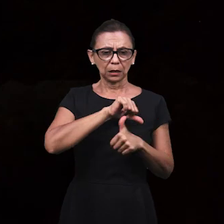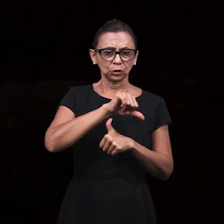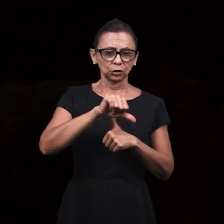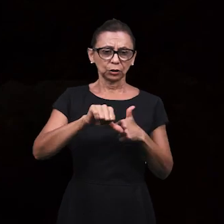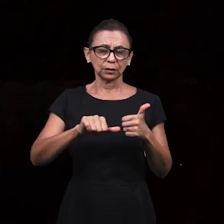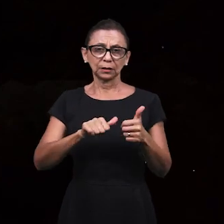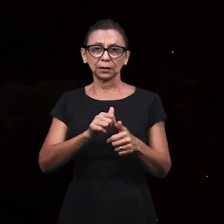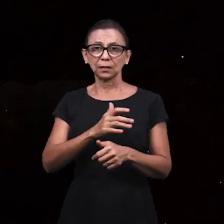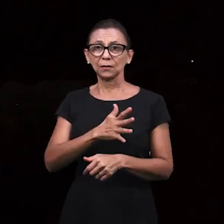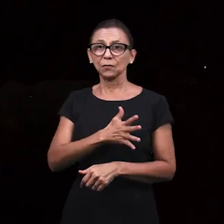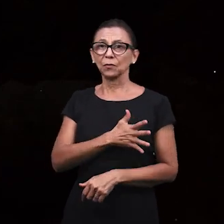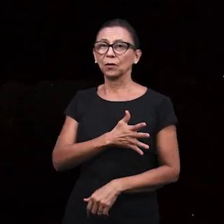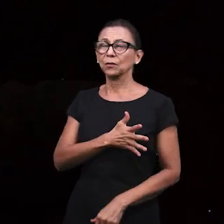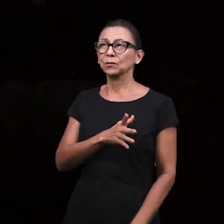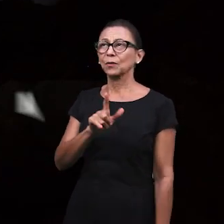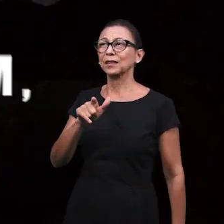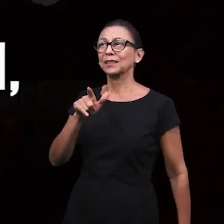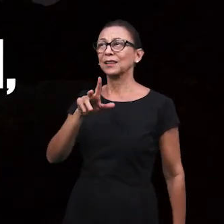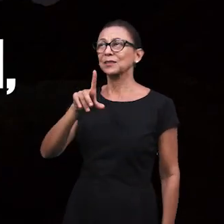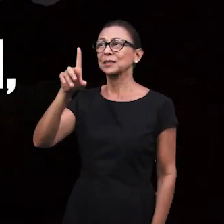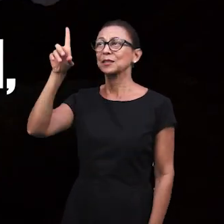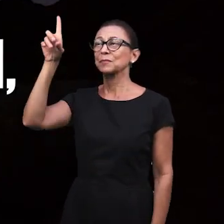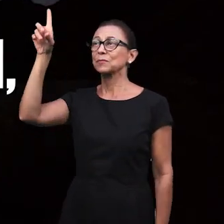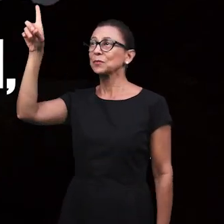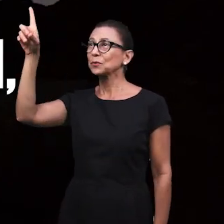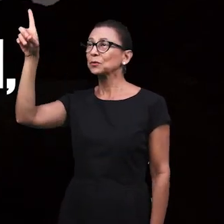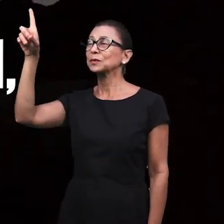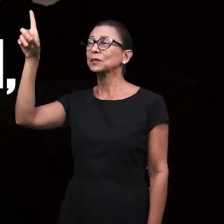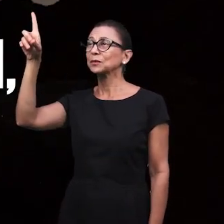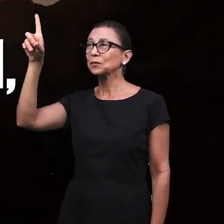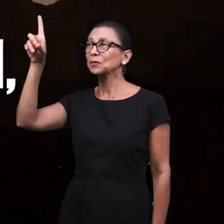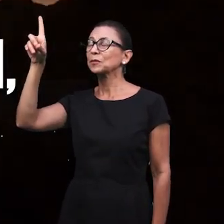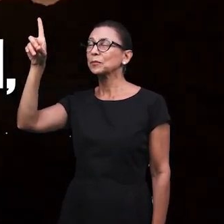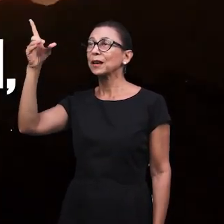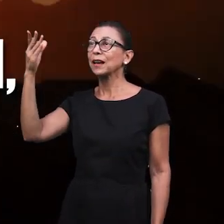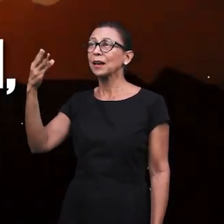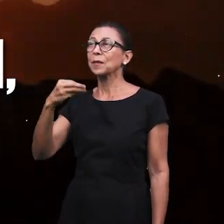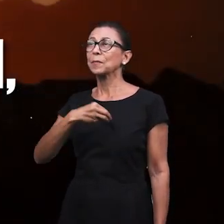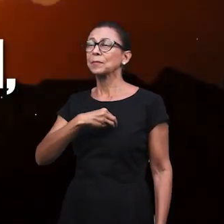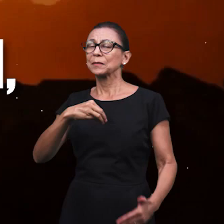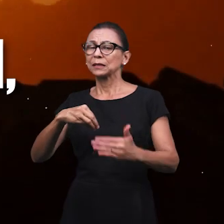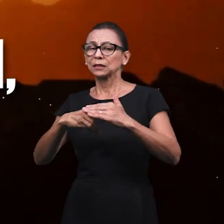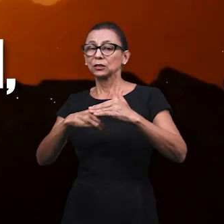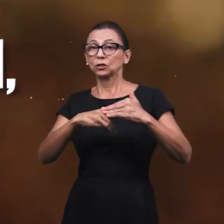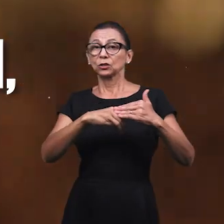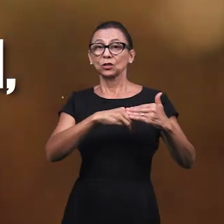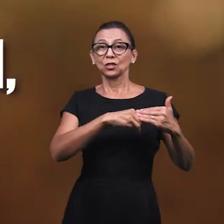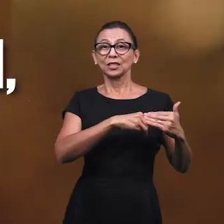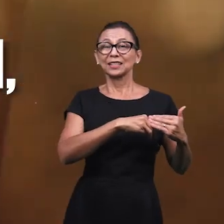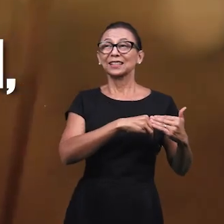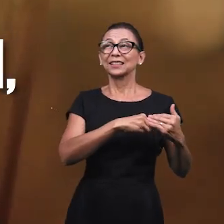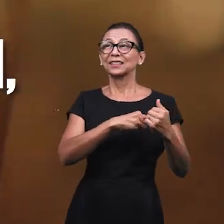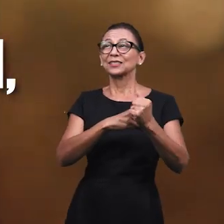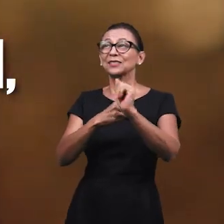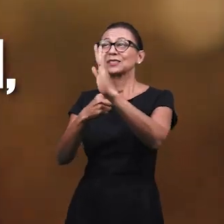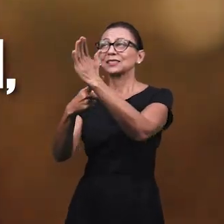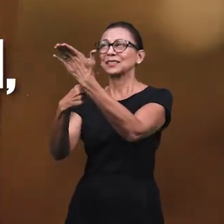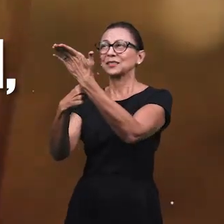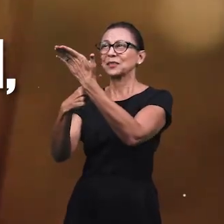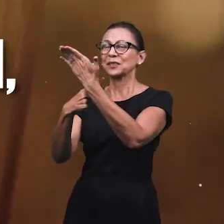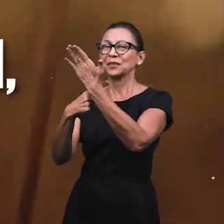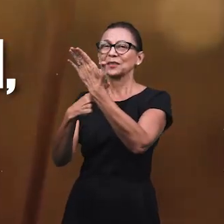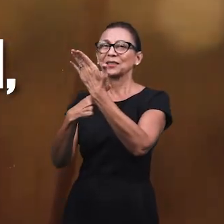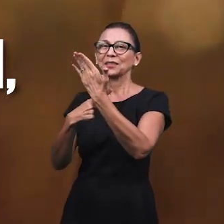de amor. Tu és Deus que muda o homem, és o meu